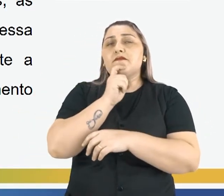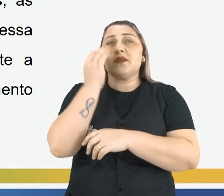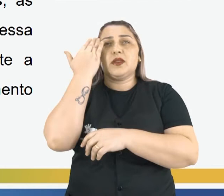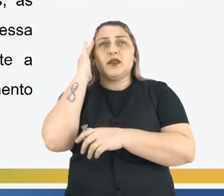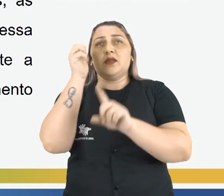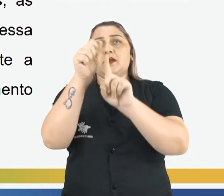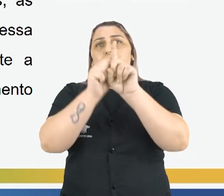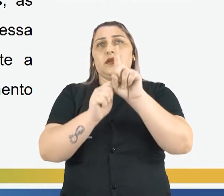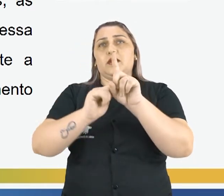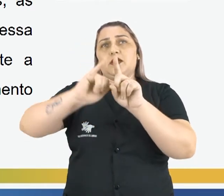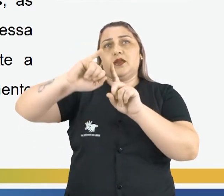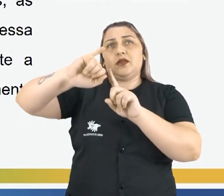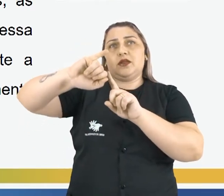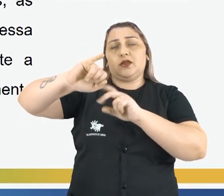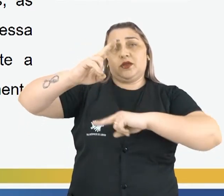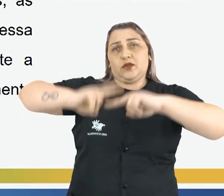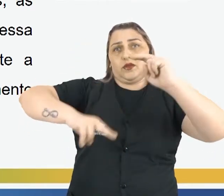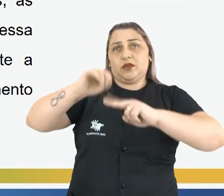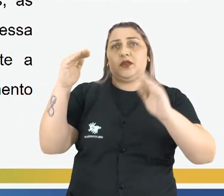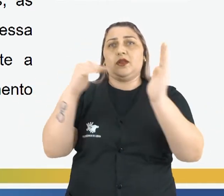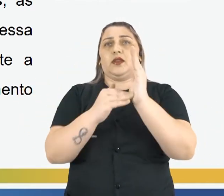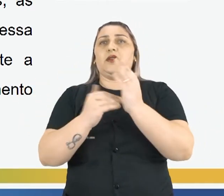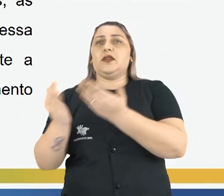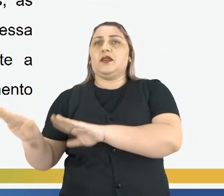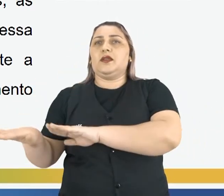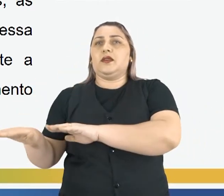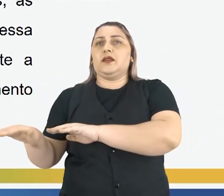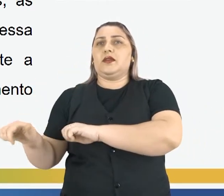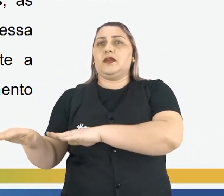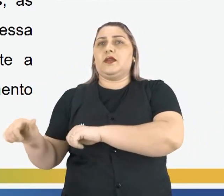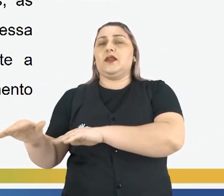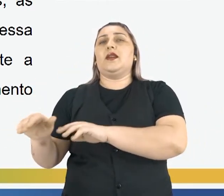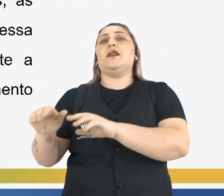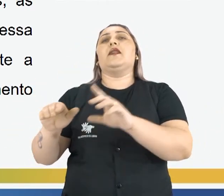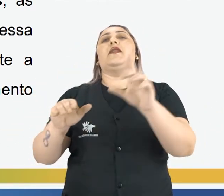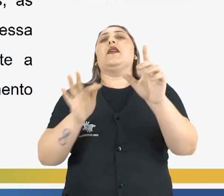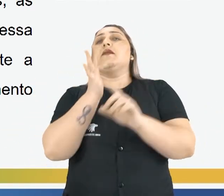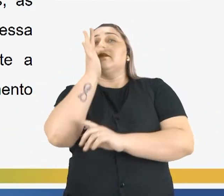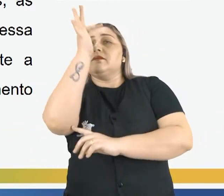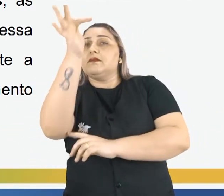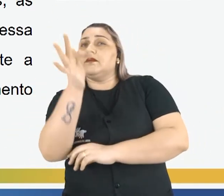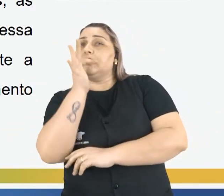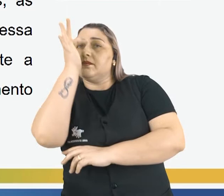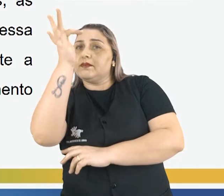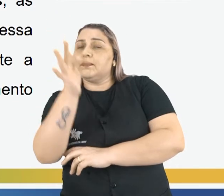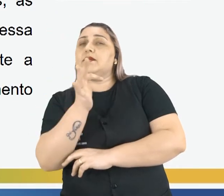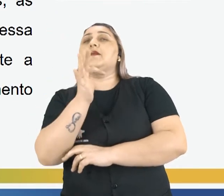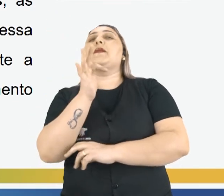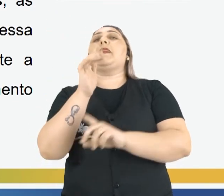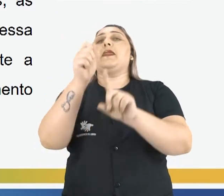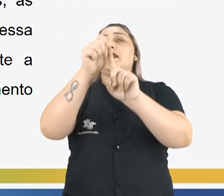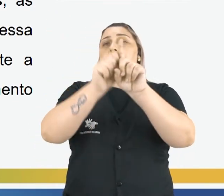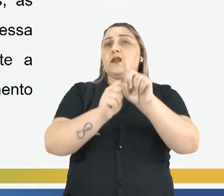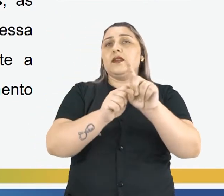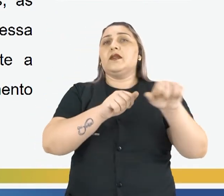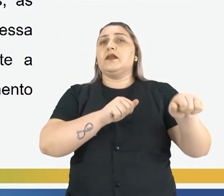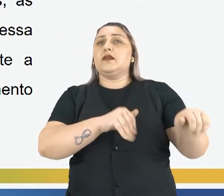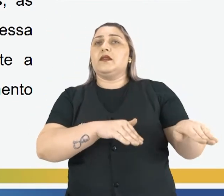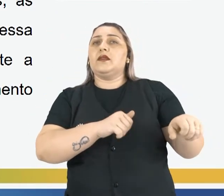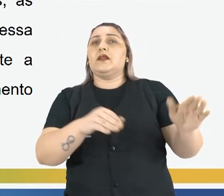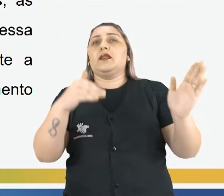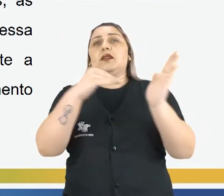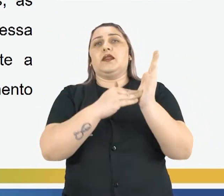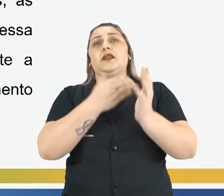os meses de junho a setembro. E a primavera compreende os meses de setembro a